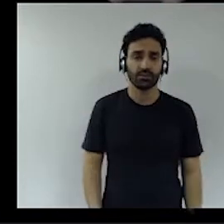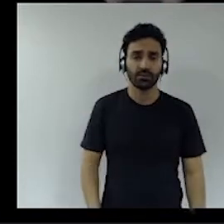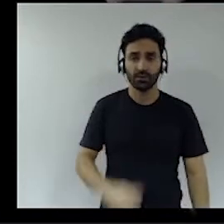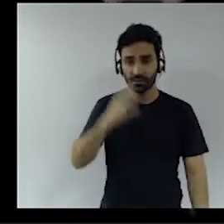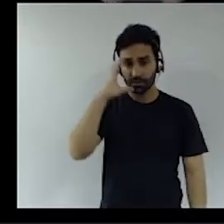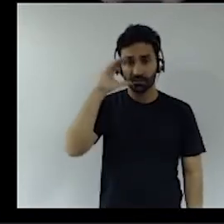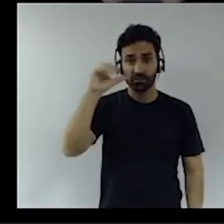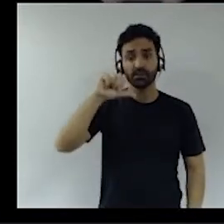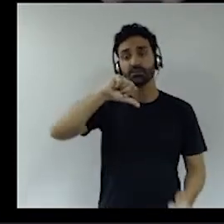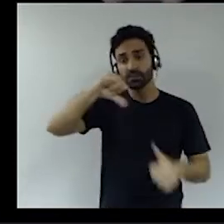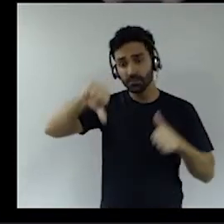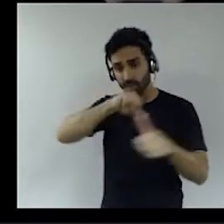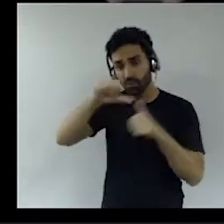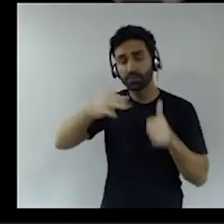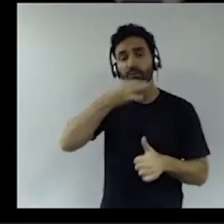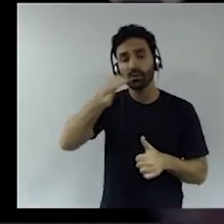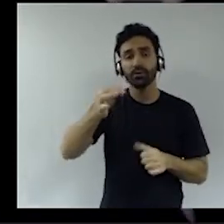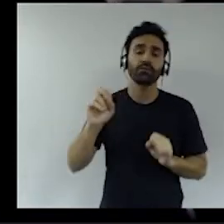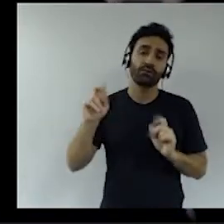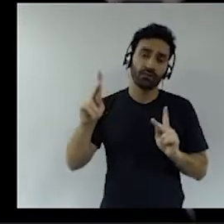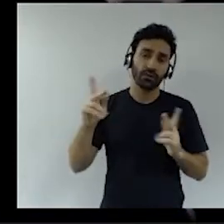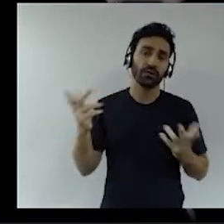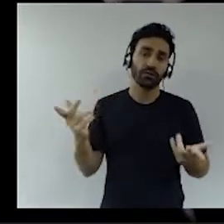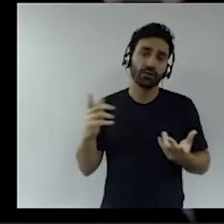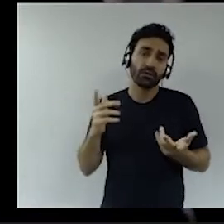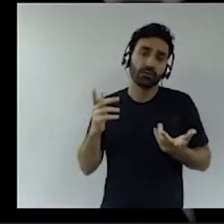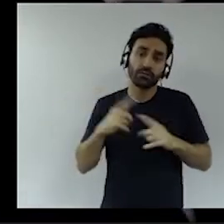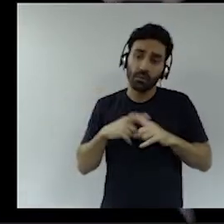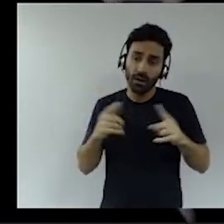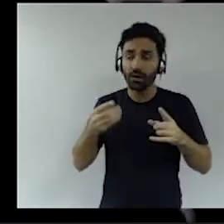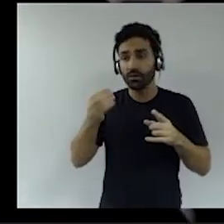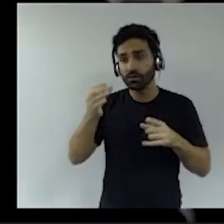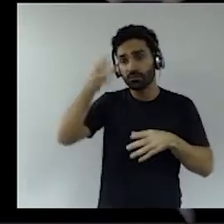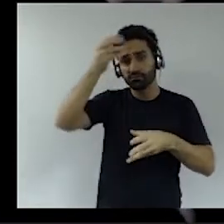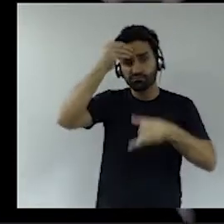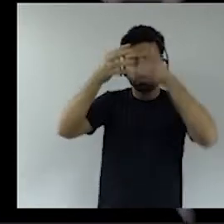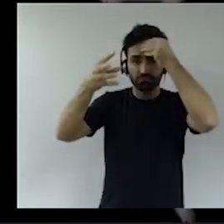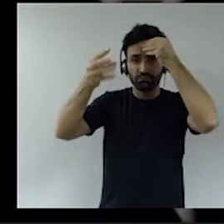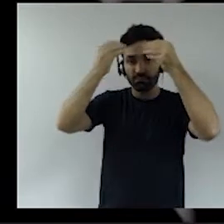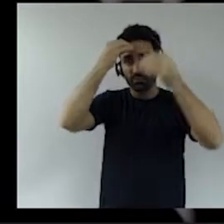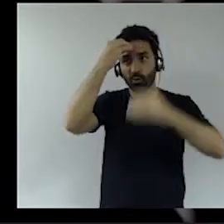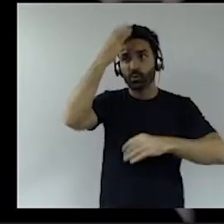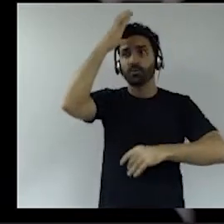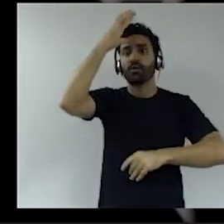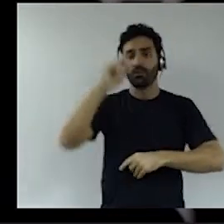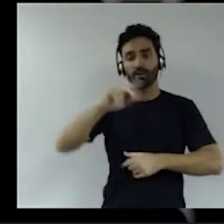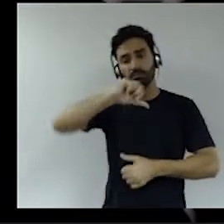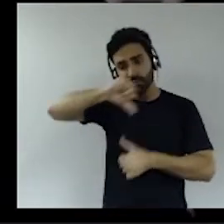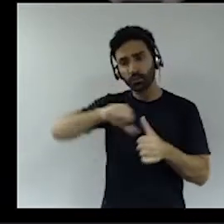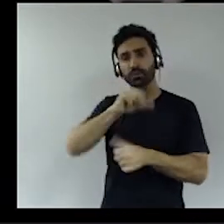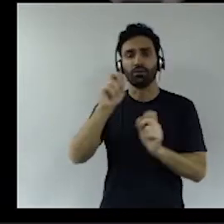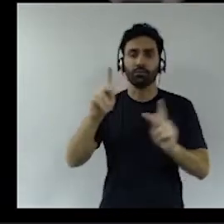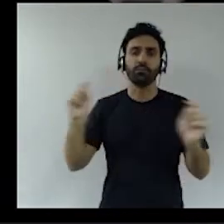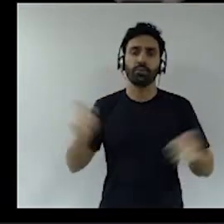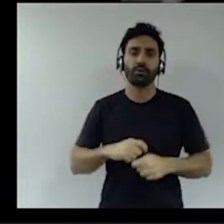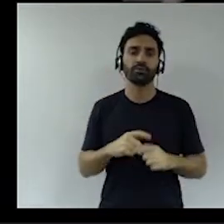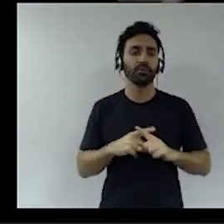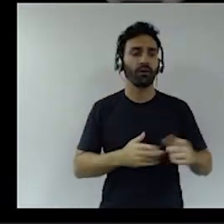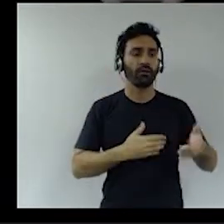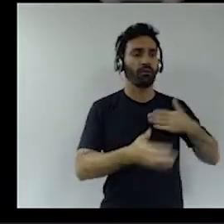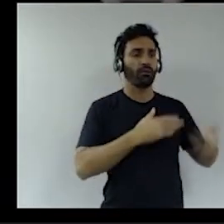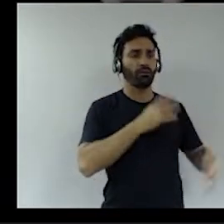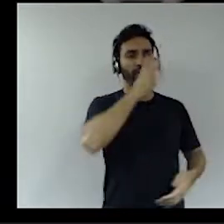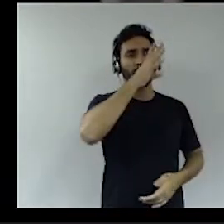muda a orientação? Muda em cima do conhecimento que vai adquirindo. E o que nós precisávamos era exatamente